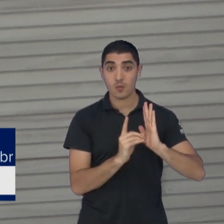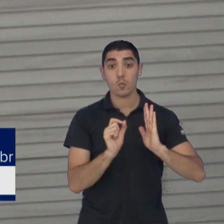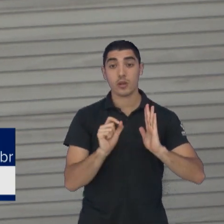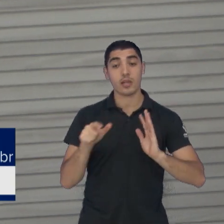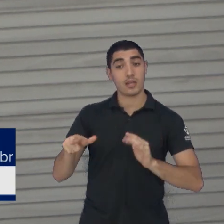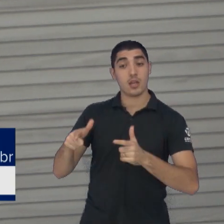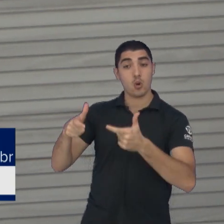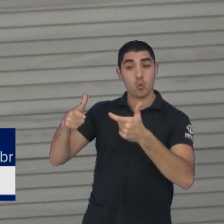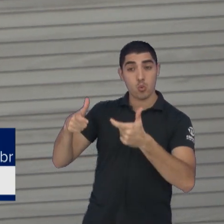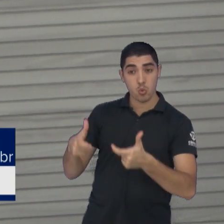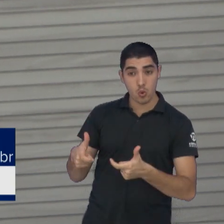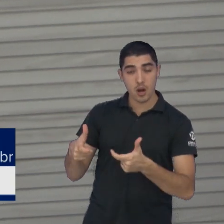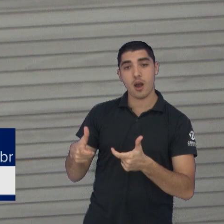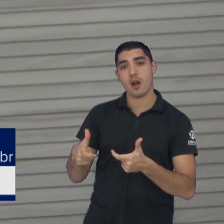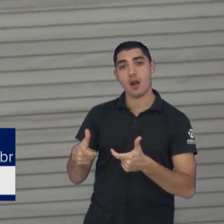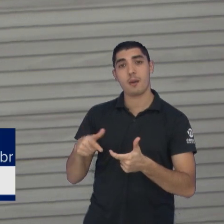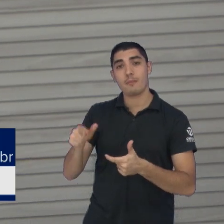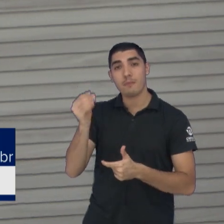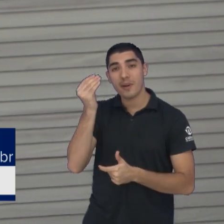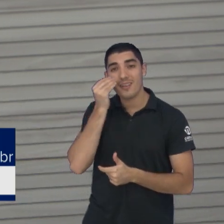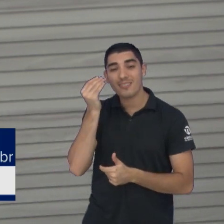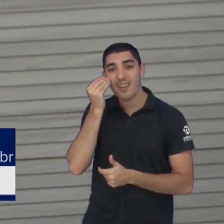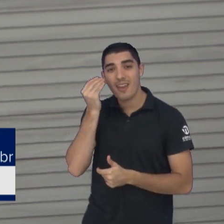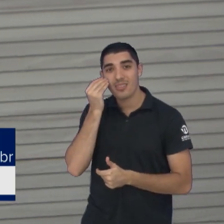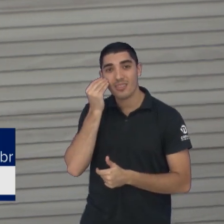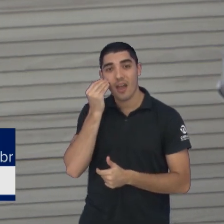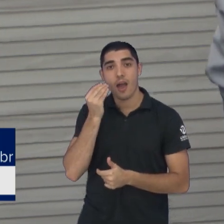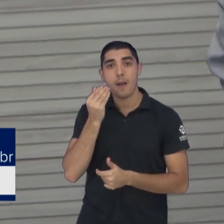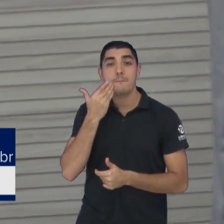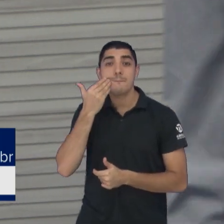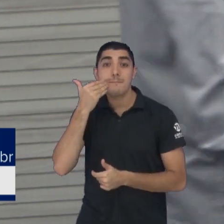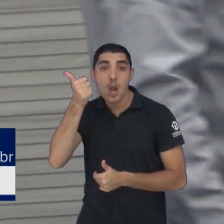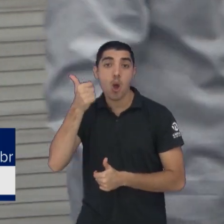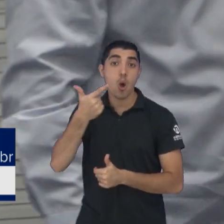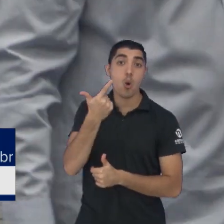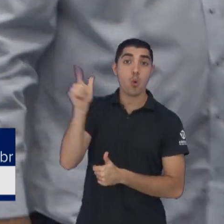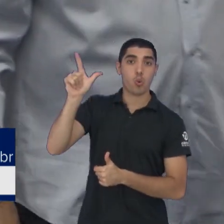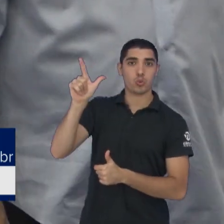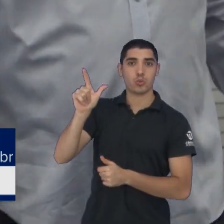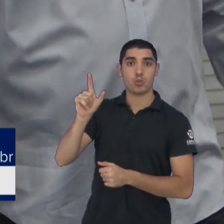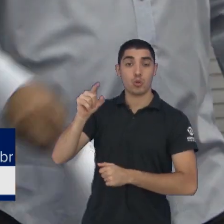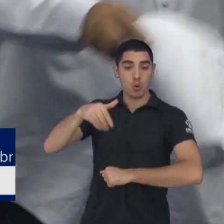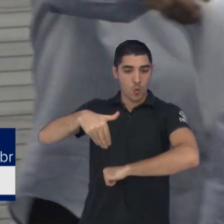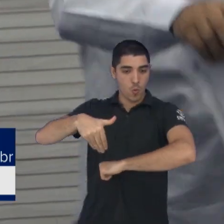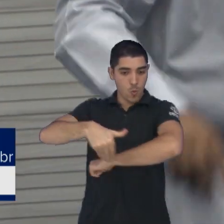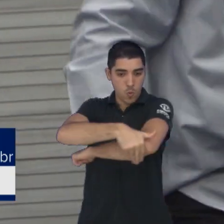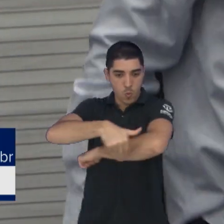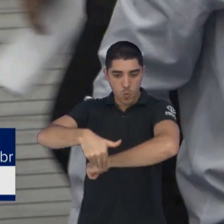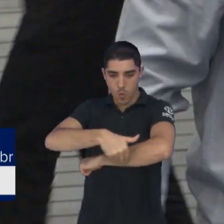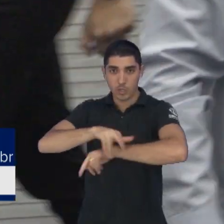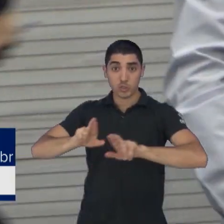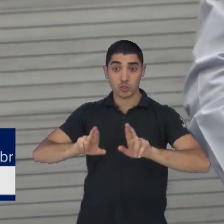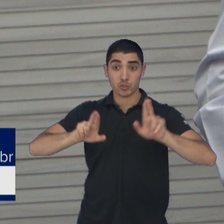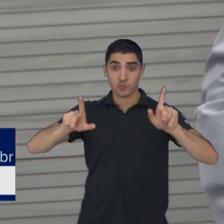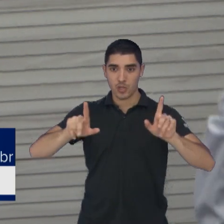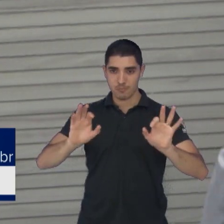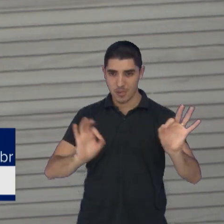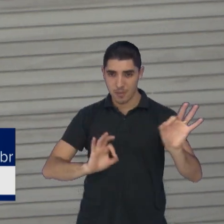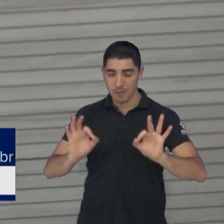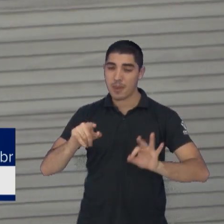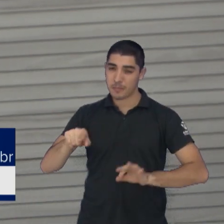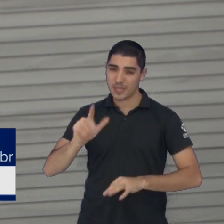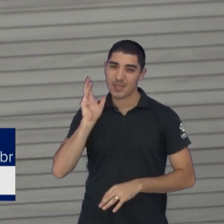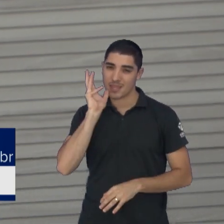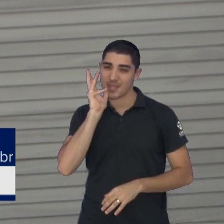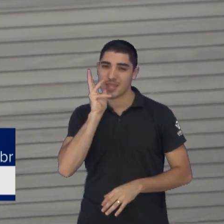local para poder ter uma ligação, muito mais do que a viela, ter uma rua de ligação. Esse processo é um pouco mais